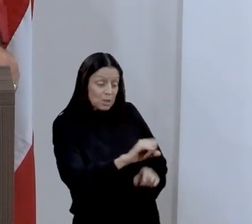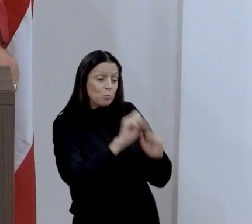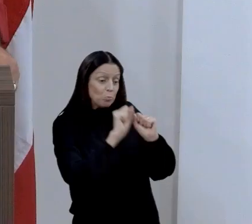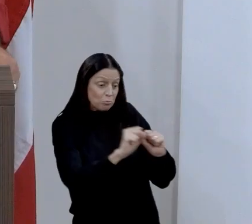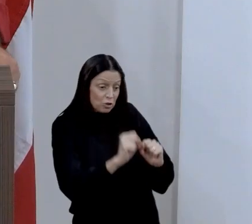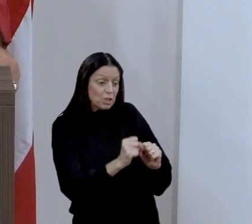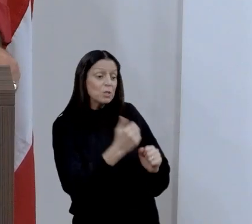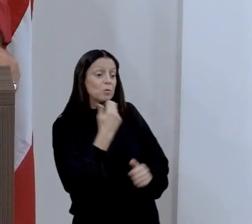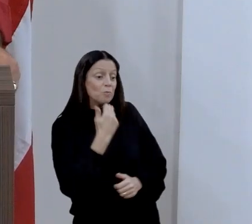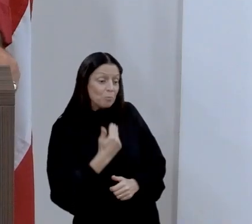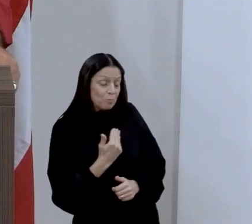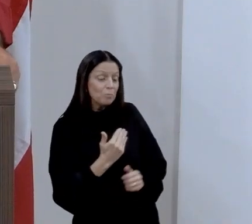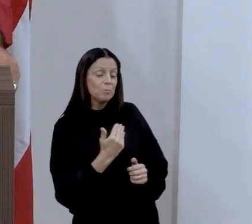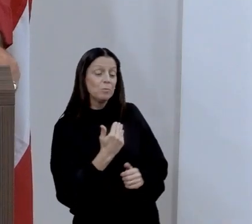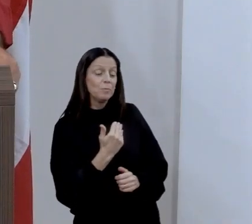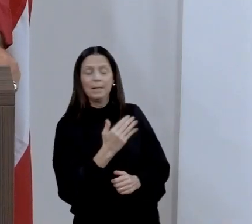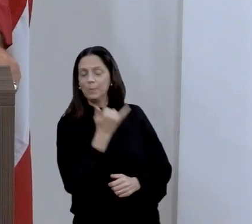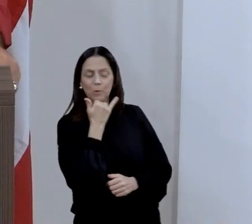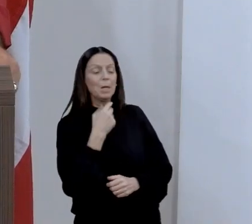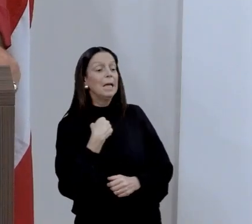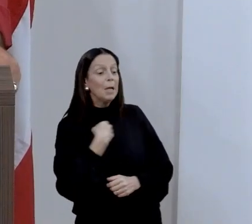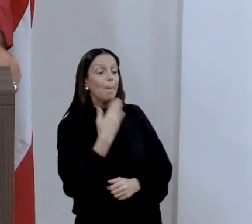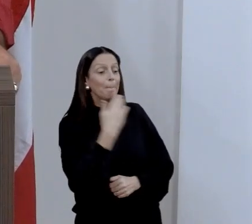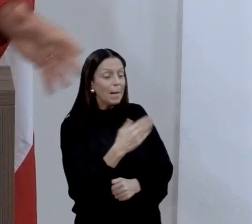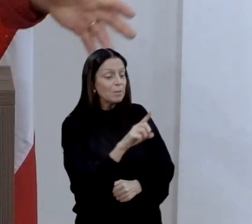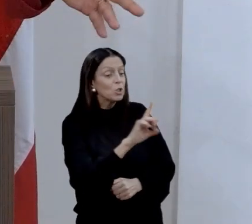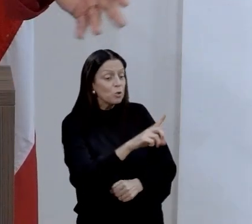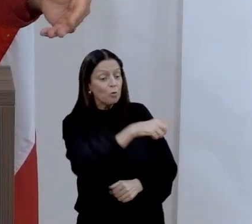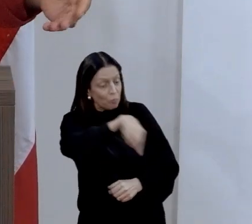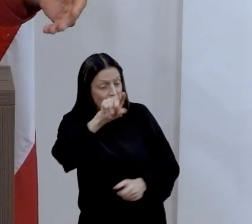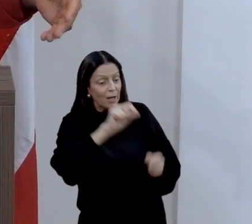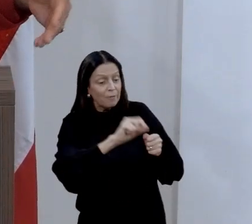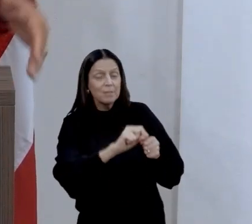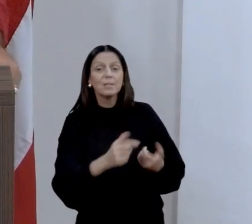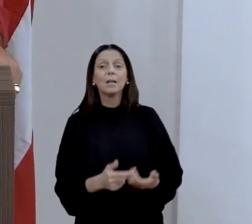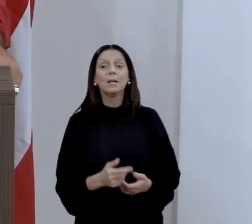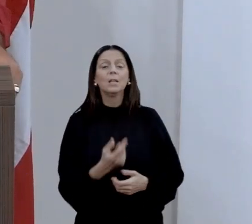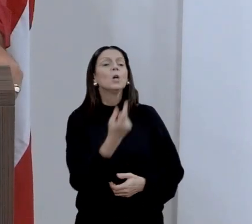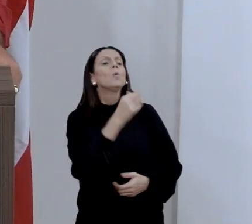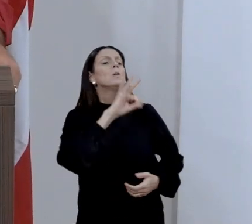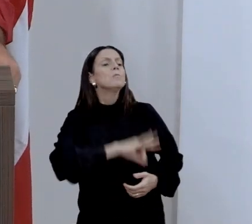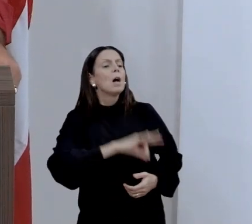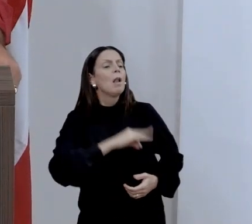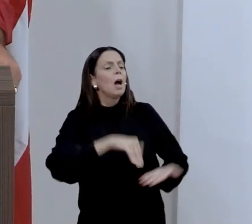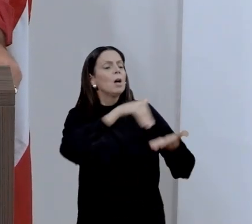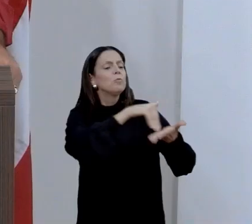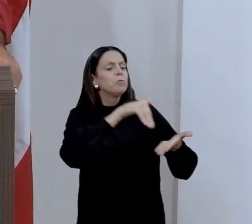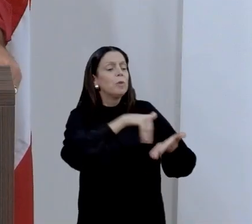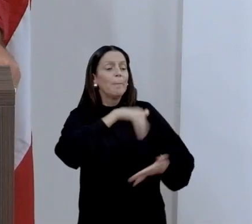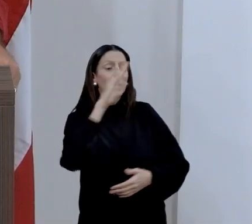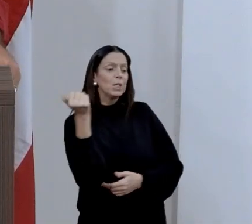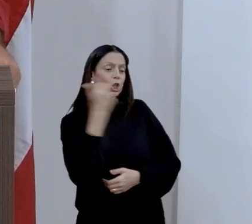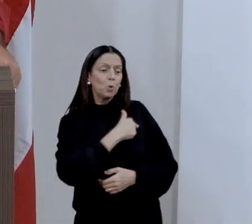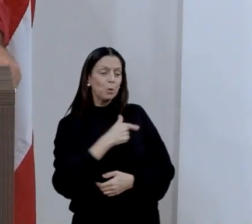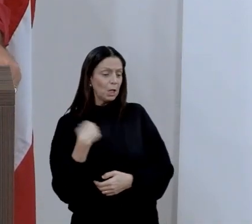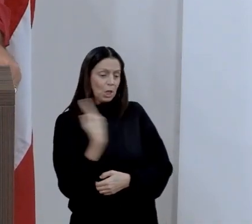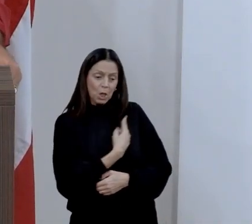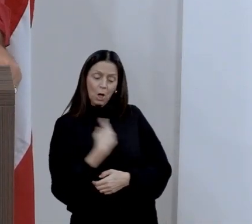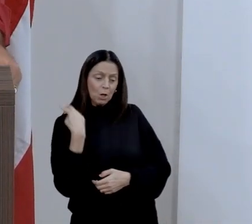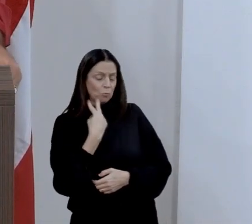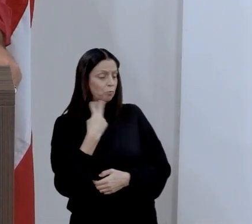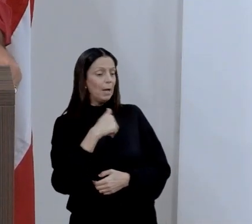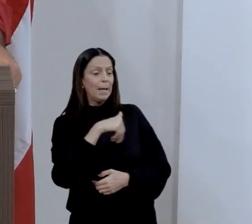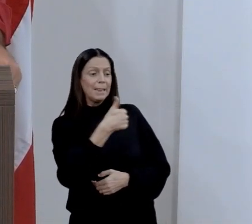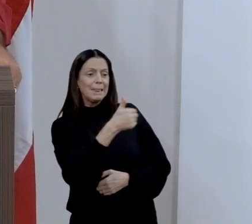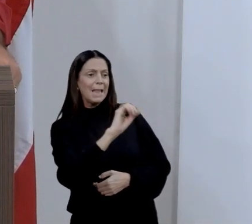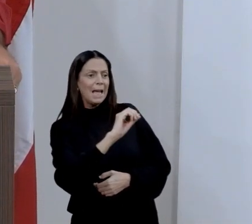aqui, beleza. Mas vocês não estão fazendo dever de casa, pô. E quanto é que é o salário do secretário? Bem mais que o vereador, acho que 10 conto a